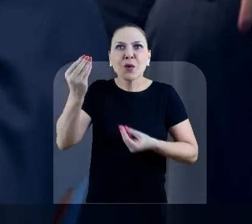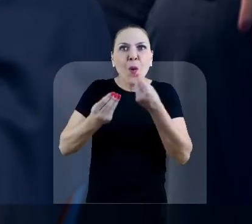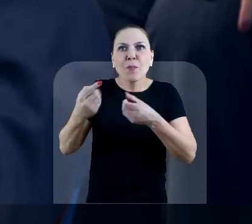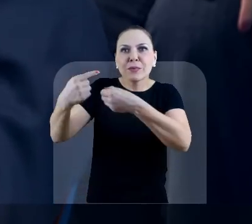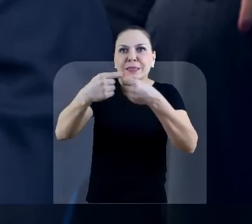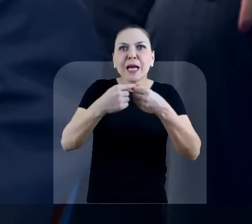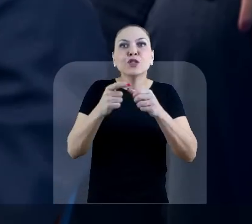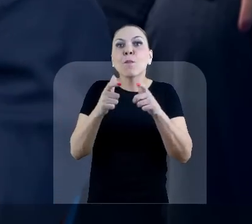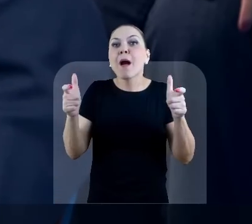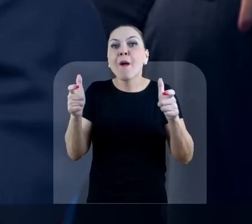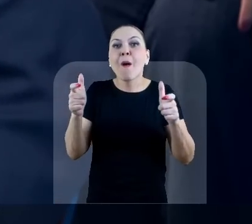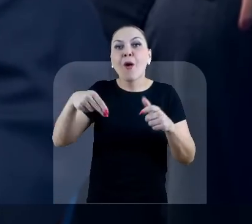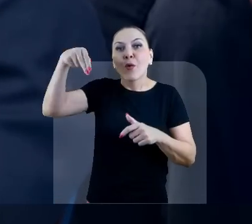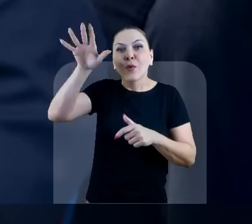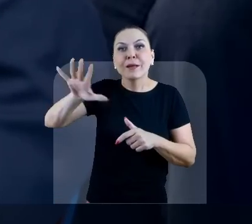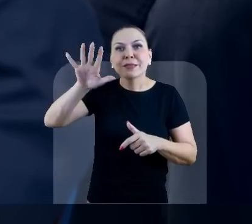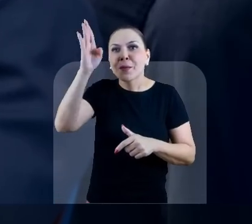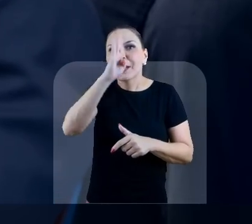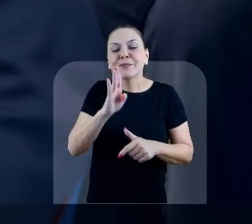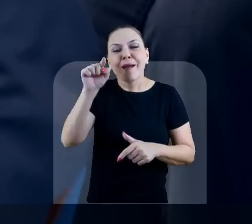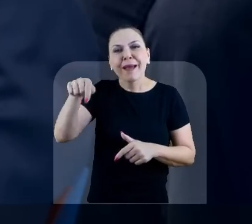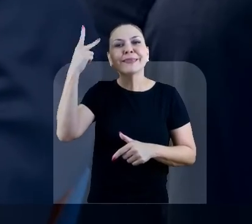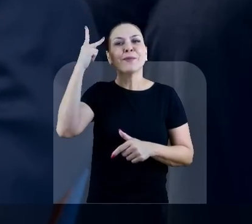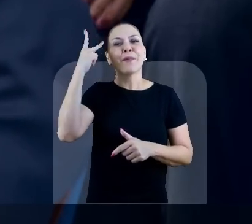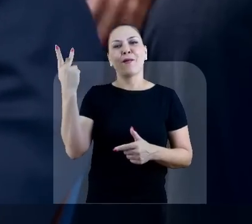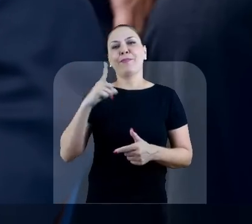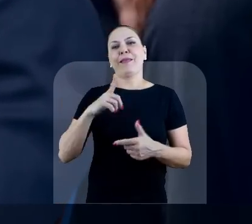mais nordestino no Brasil? São Paulo.